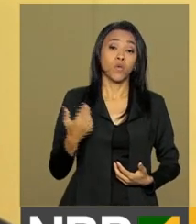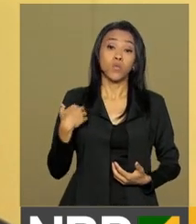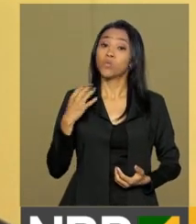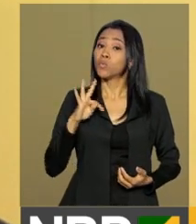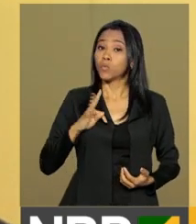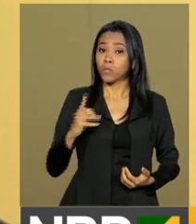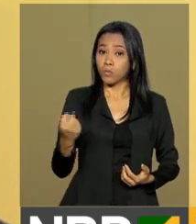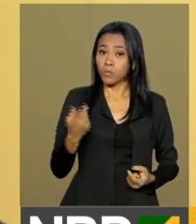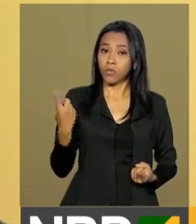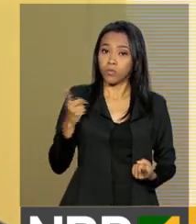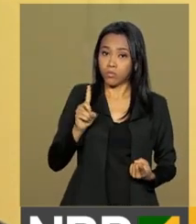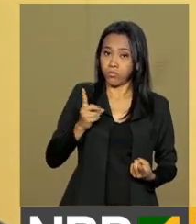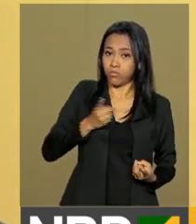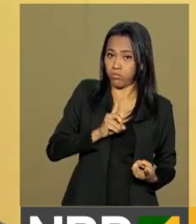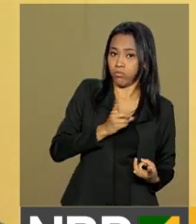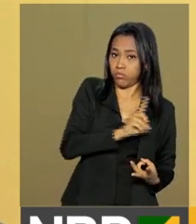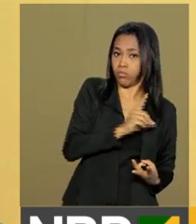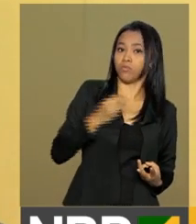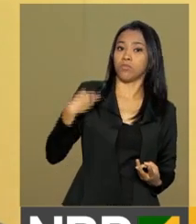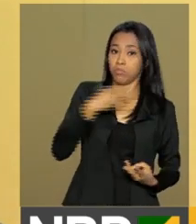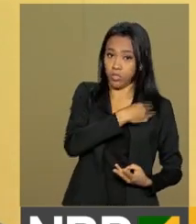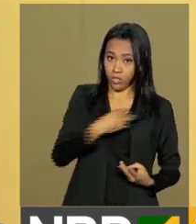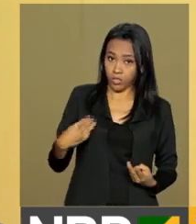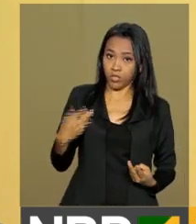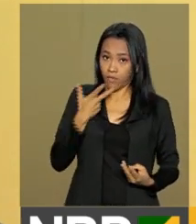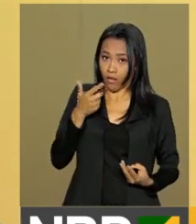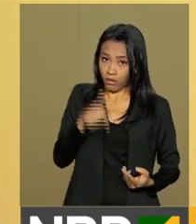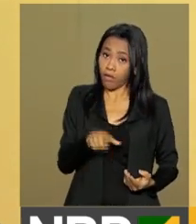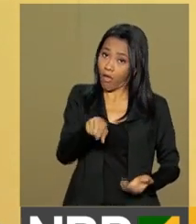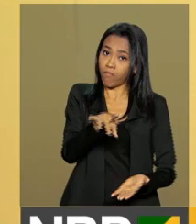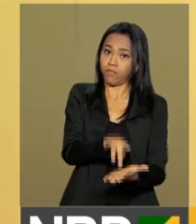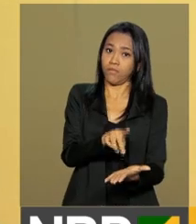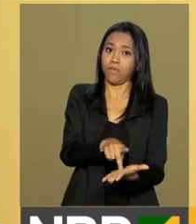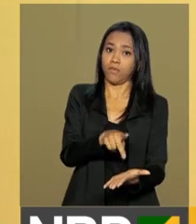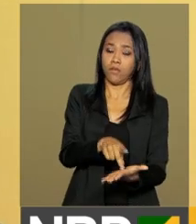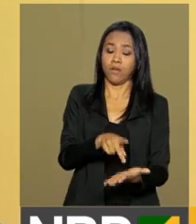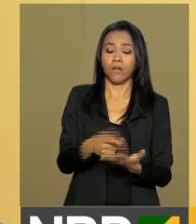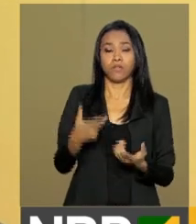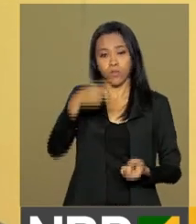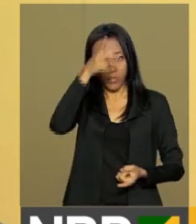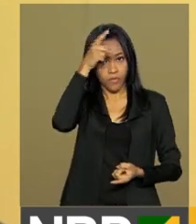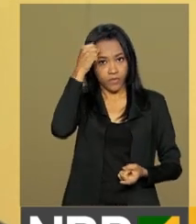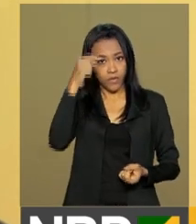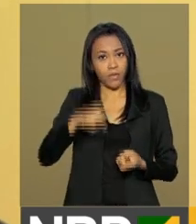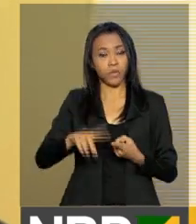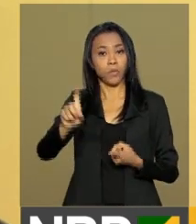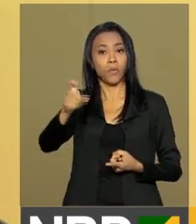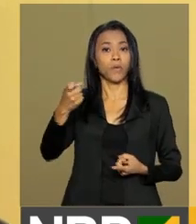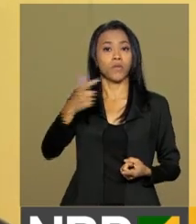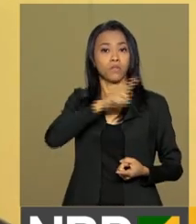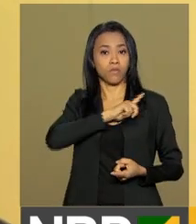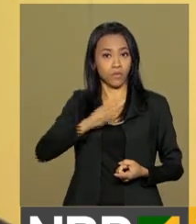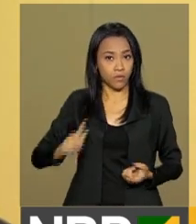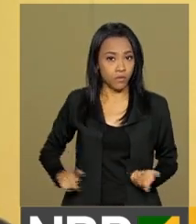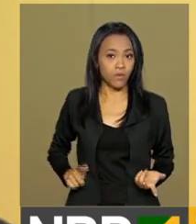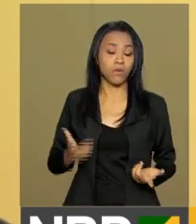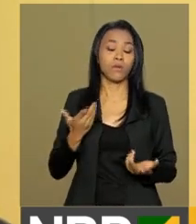verdade, querido Iris Rezende, meu amigo, velho e prefeito e ex-governador, e